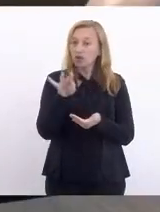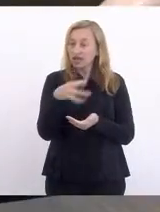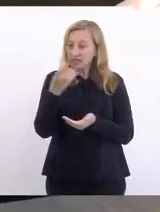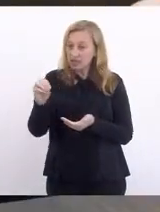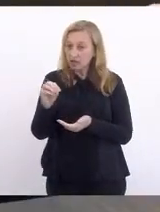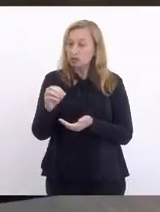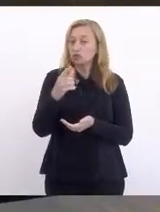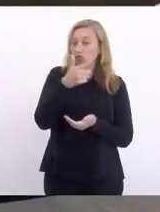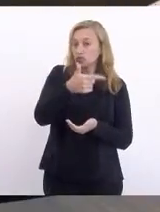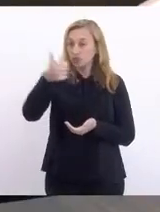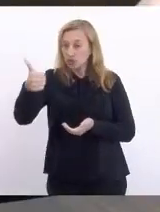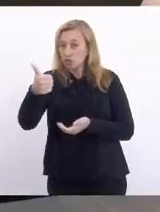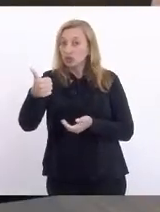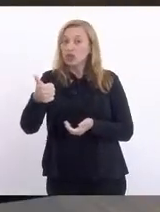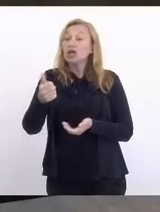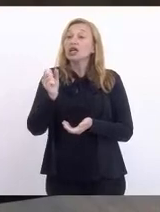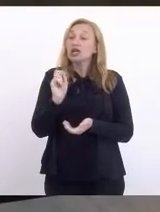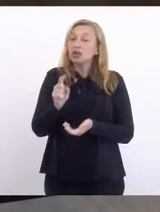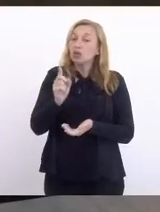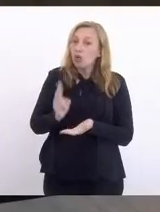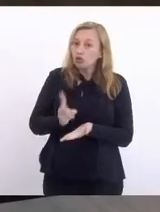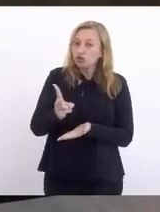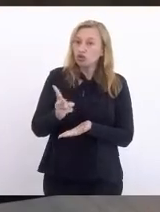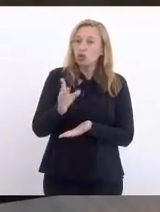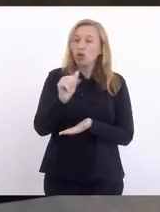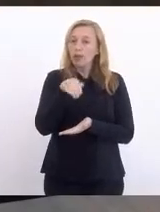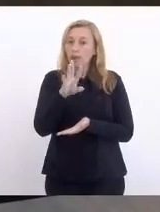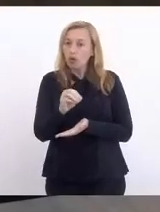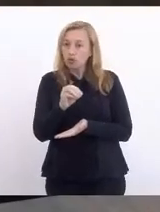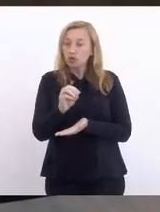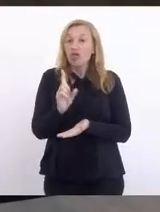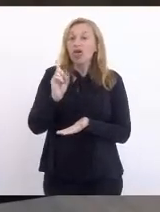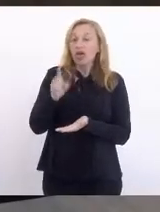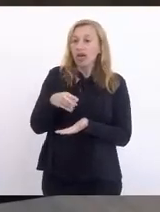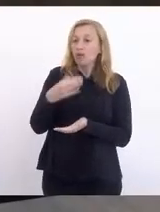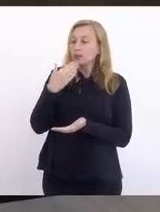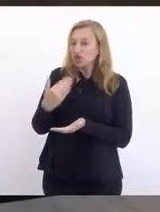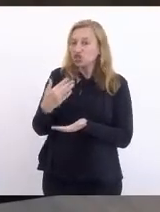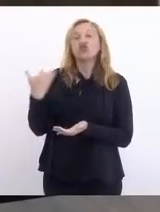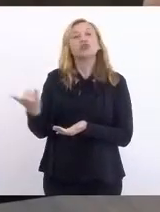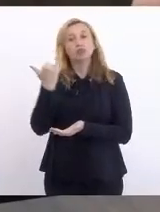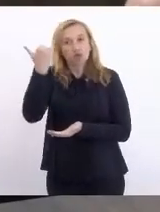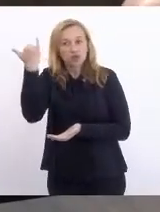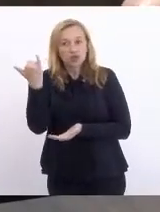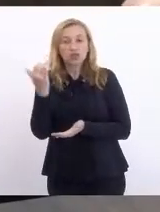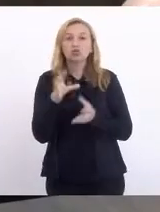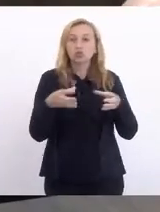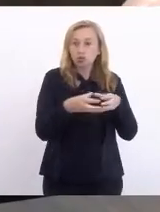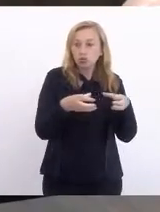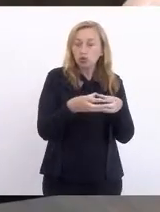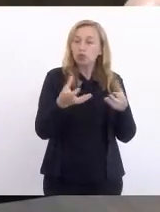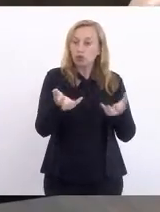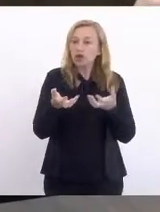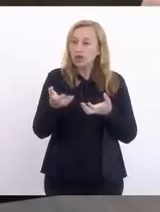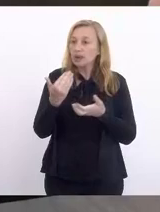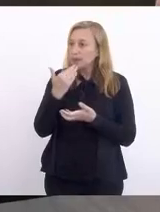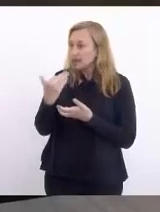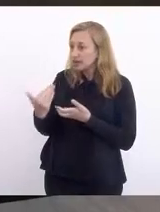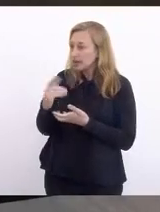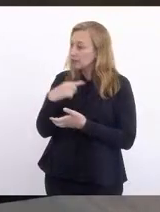2021 e manter o abono Então essa é uma reivindicação importante da categoria que eu queria trazer